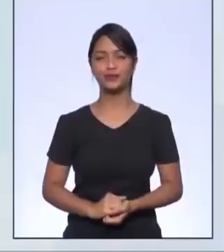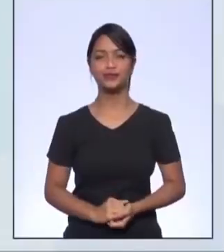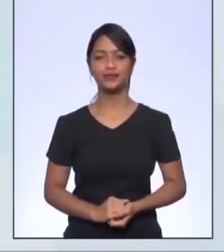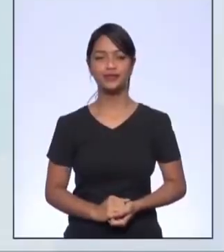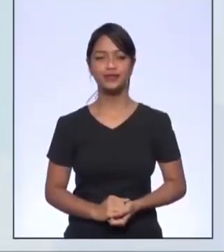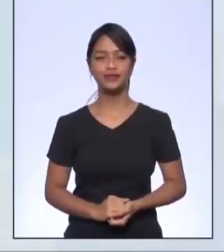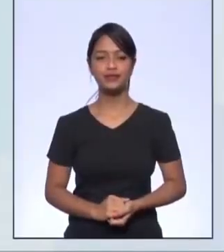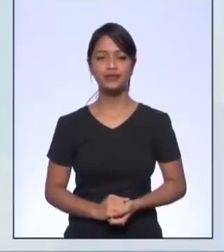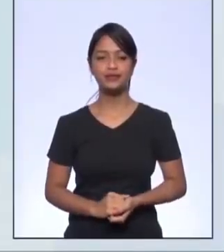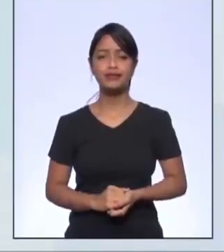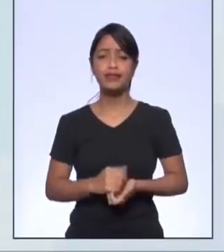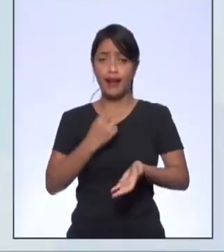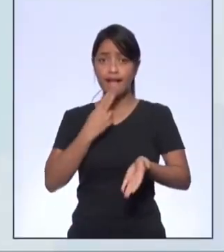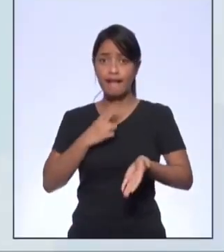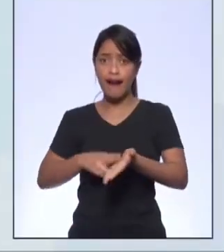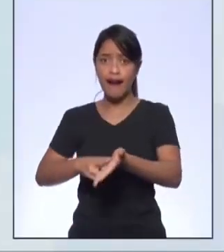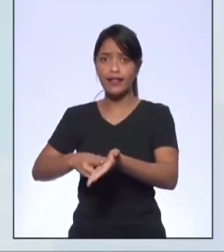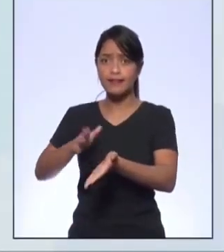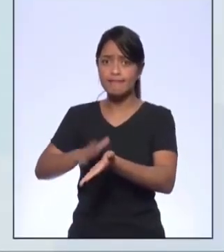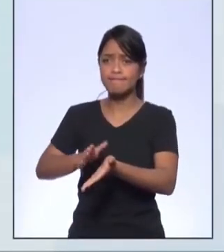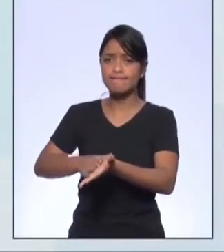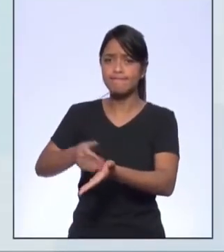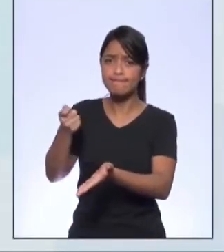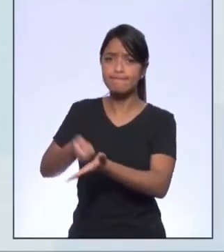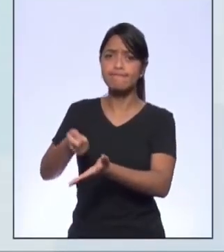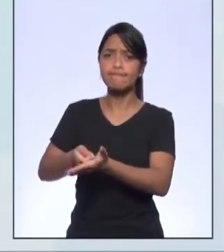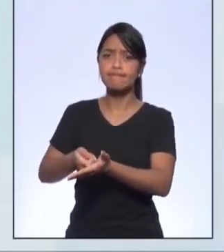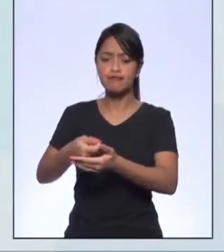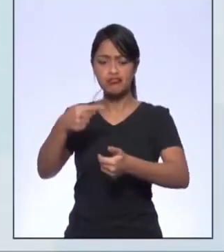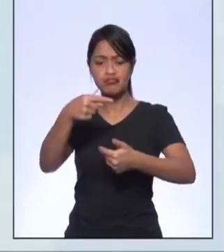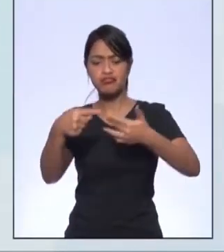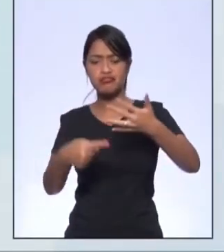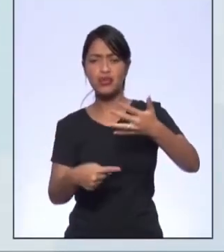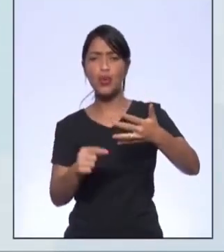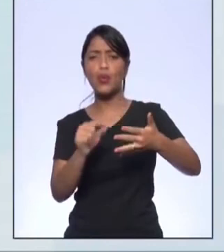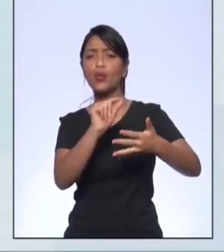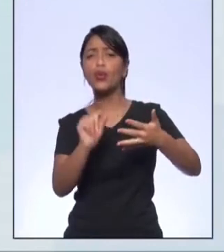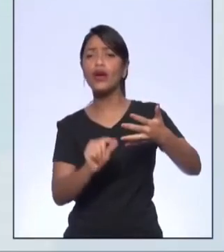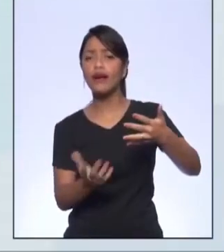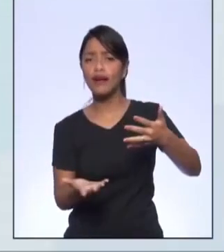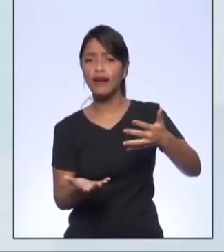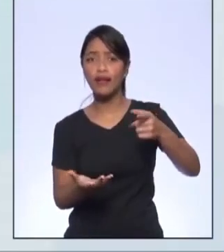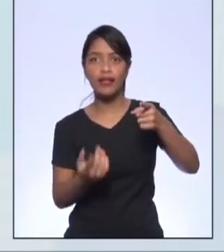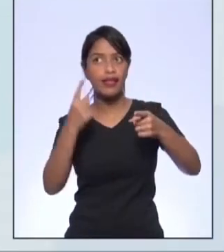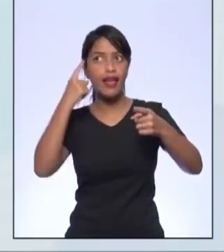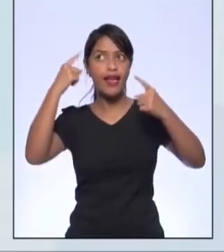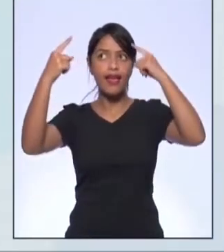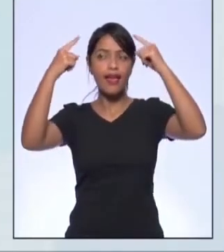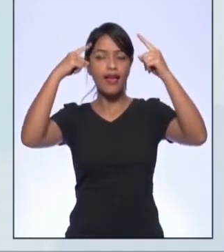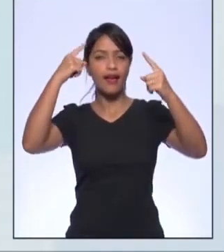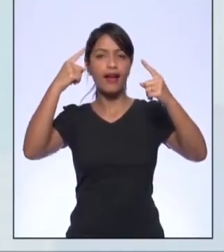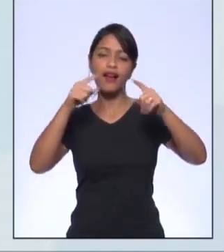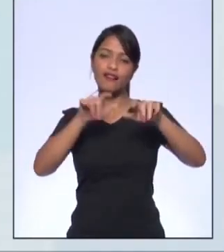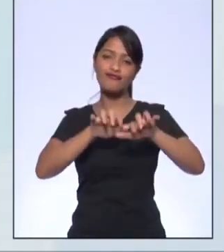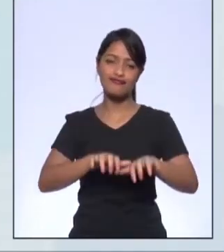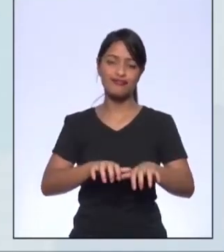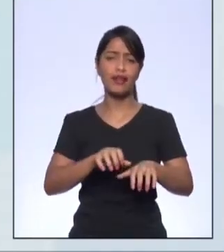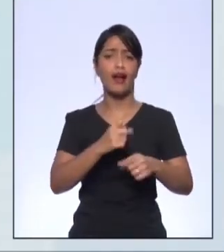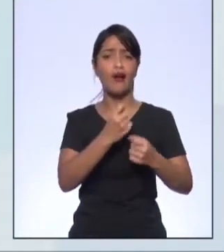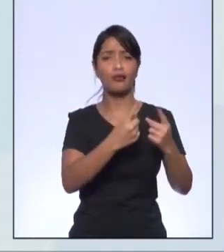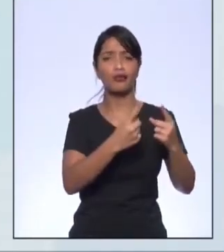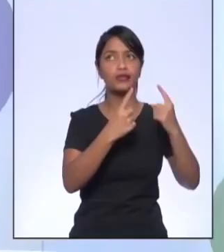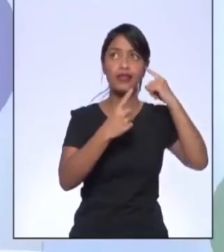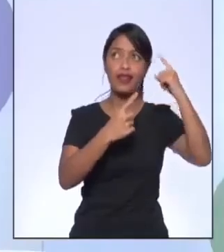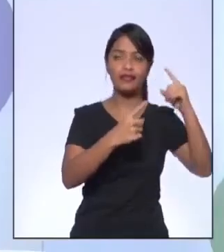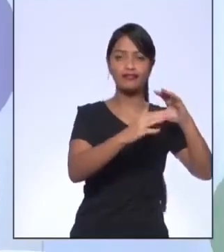Quais são as reivindicações apresentadas pela carta? Coloquem aquilo que vocês forem lembrando. Então, talvez um vai lembrar de um aspecto,